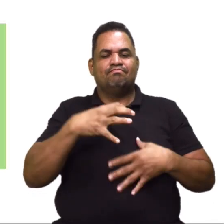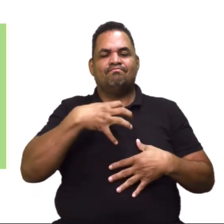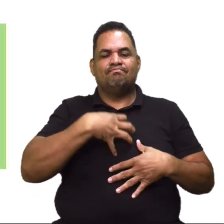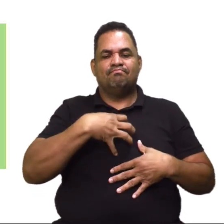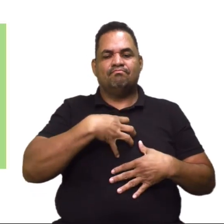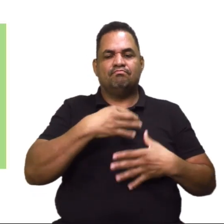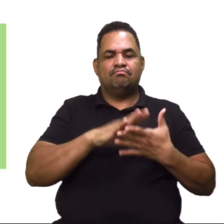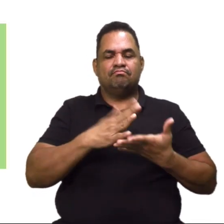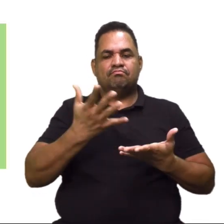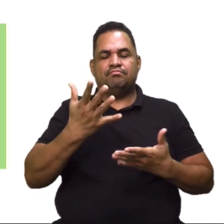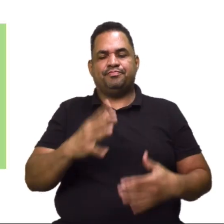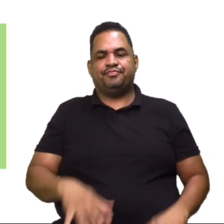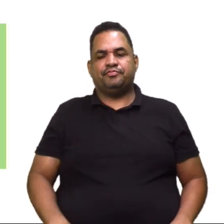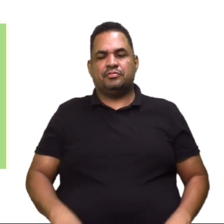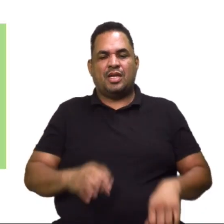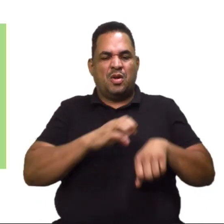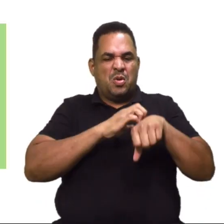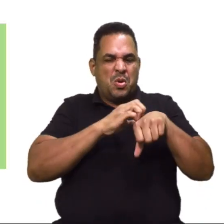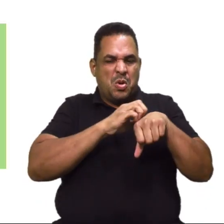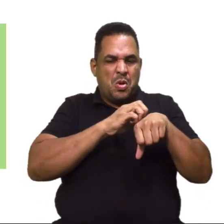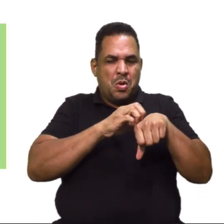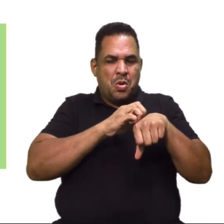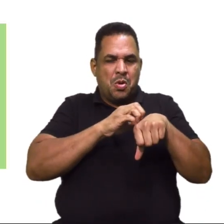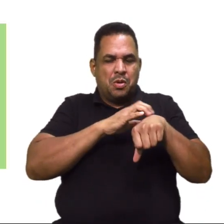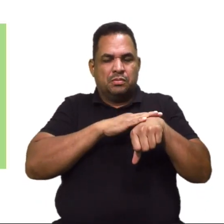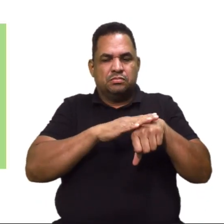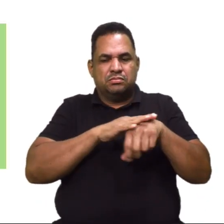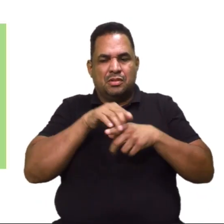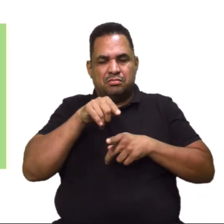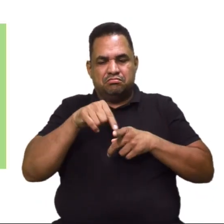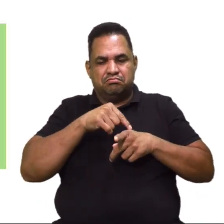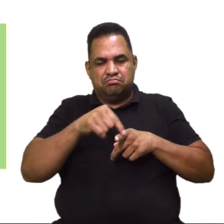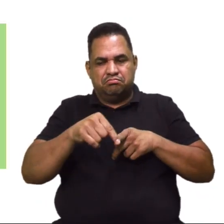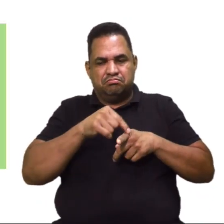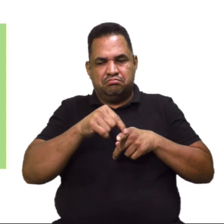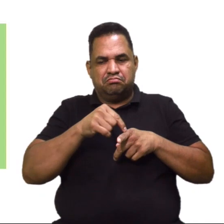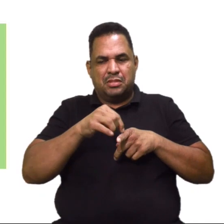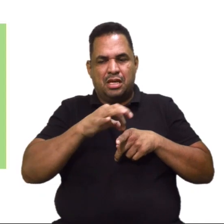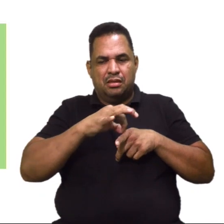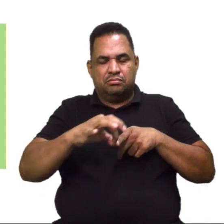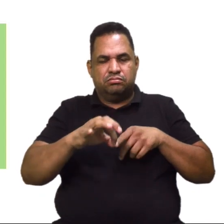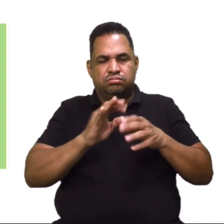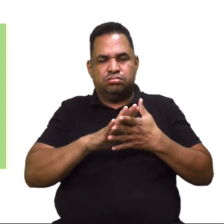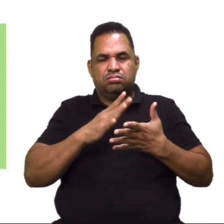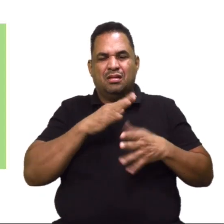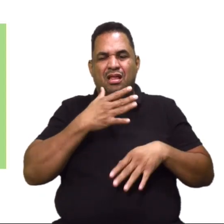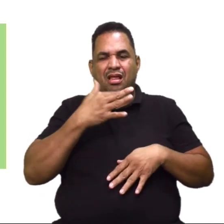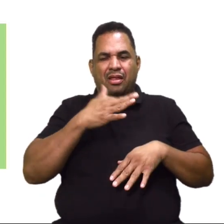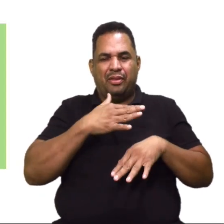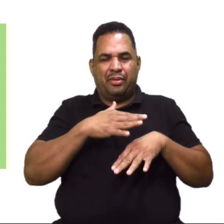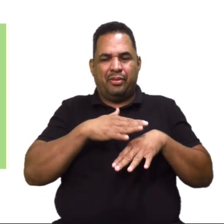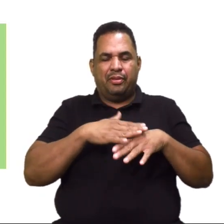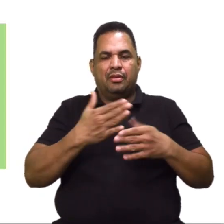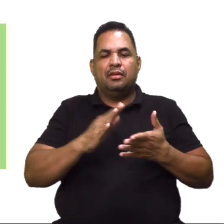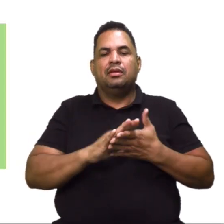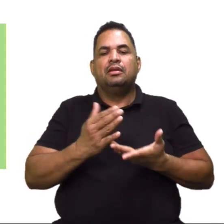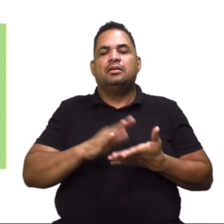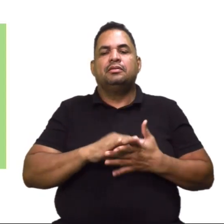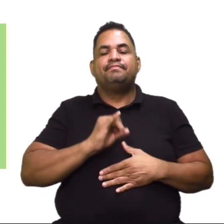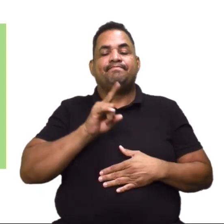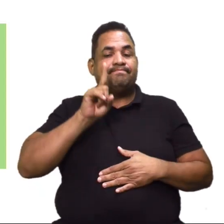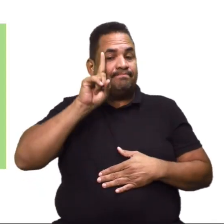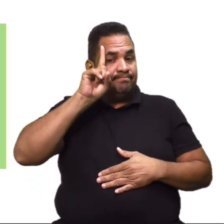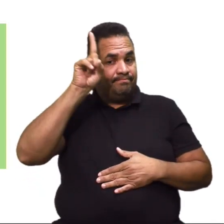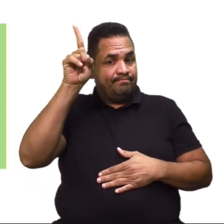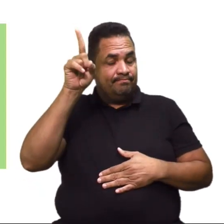irritação, coça, uma irritação na uretra, ardência, sentiu alguma coisa? O ideal, professora, mas eu